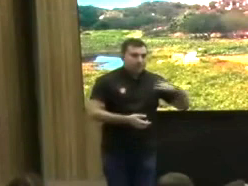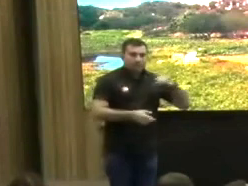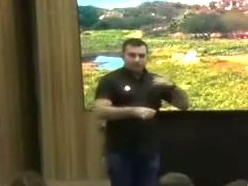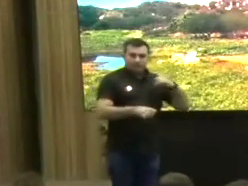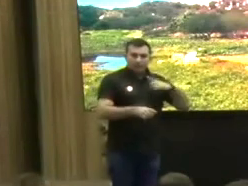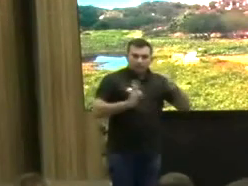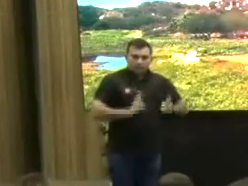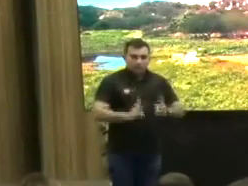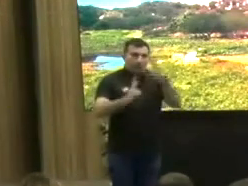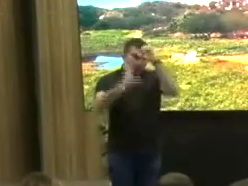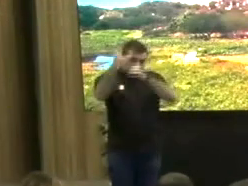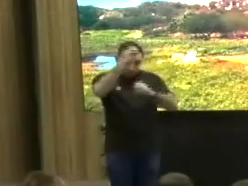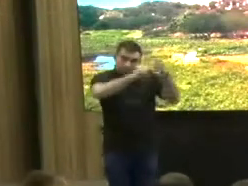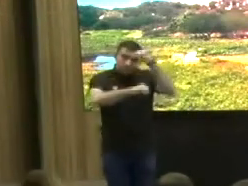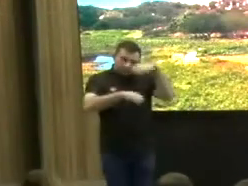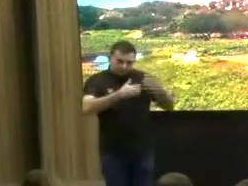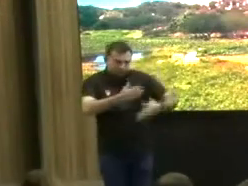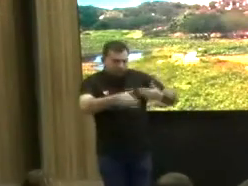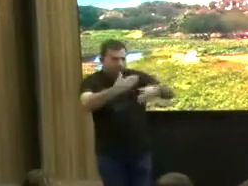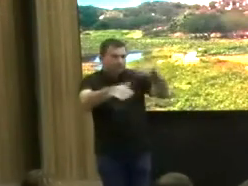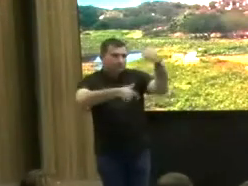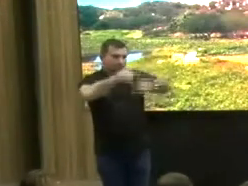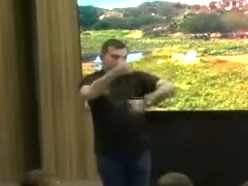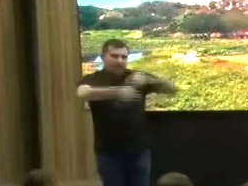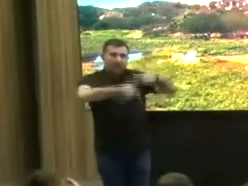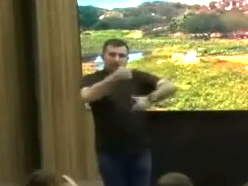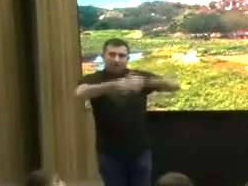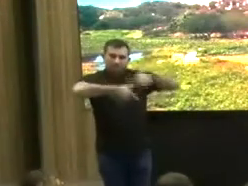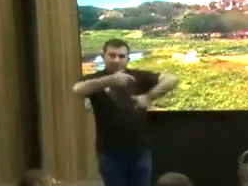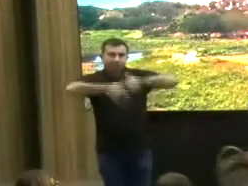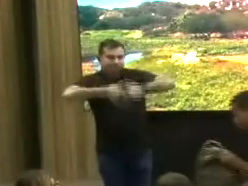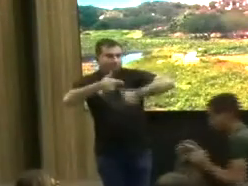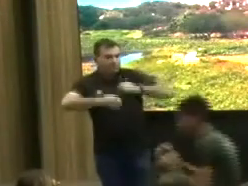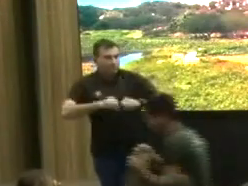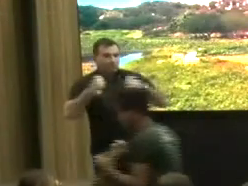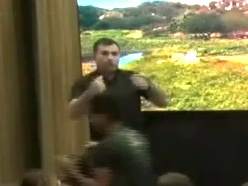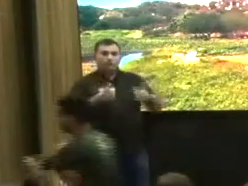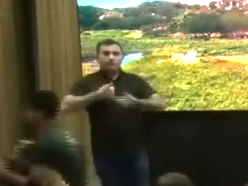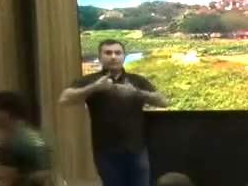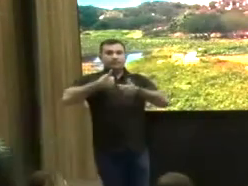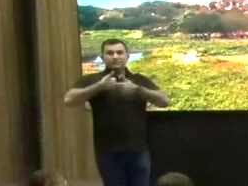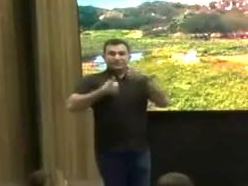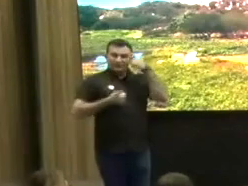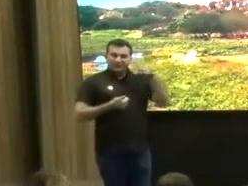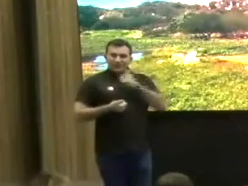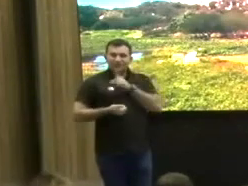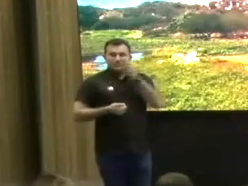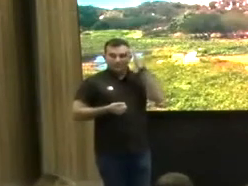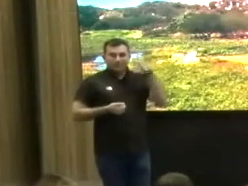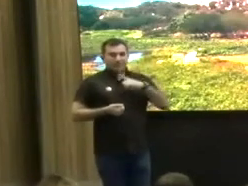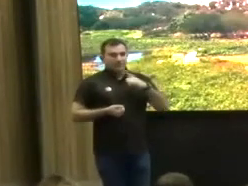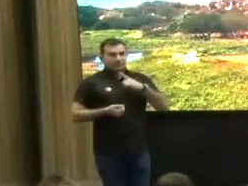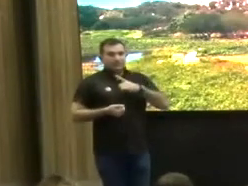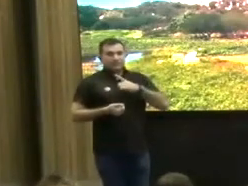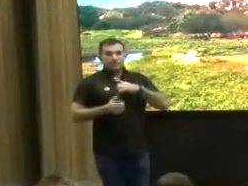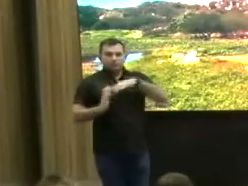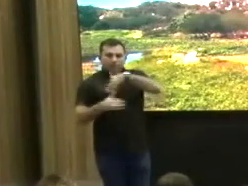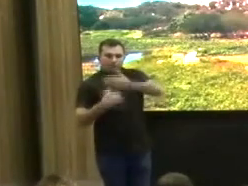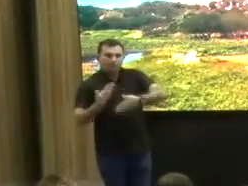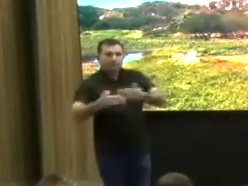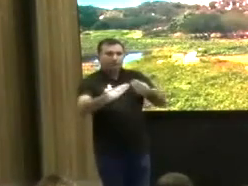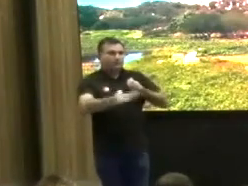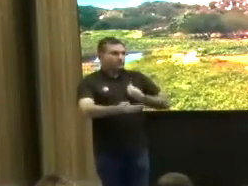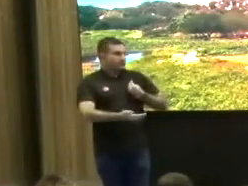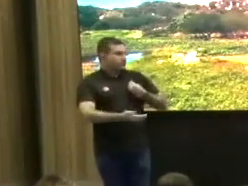continuavam aprendendo no processo de trabalho, mas era uma visão otimista do ciclo da vida que depois